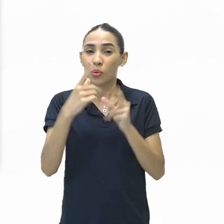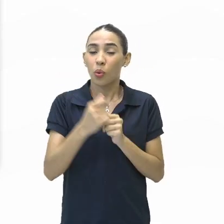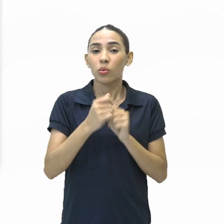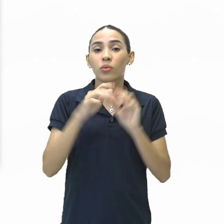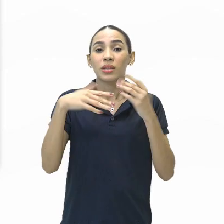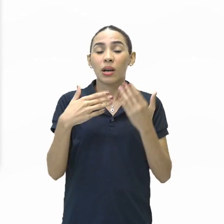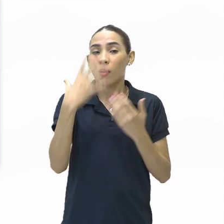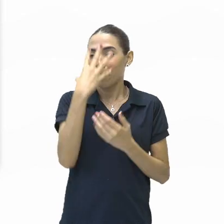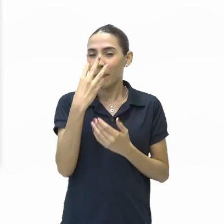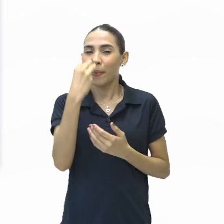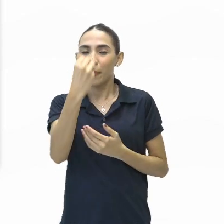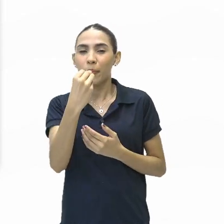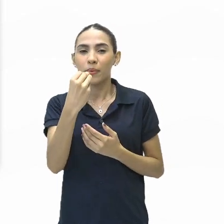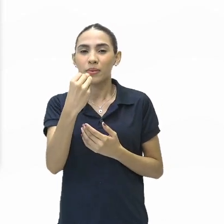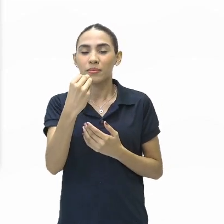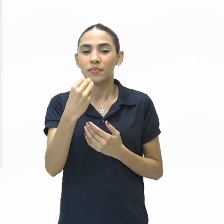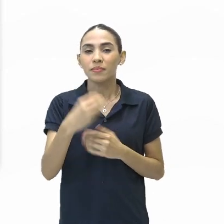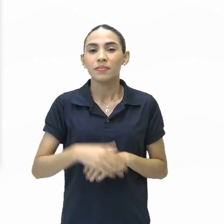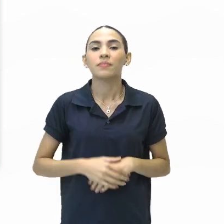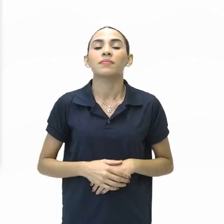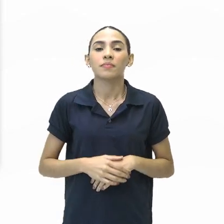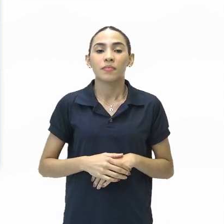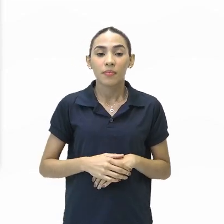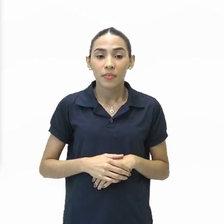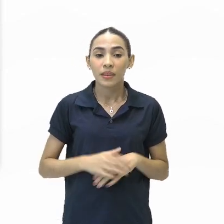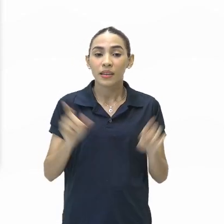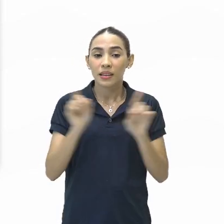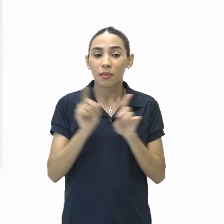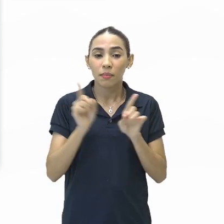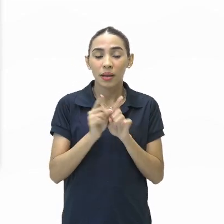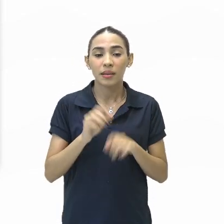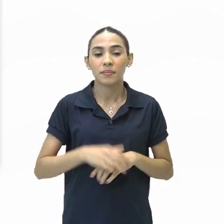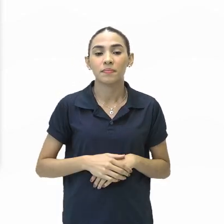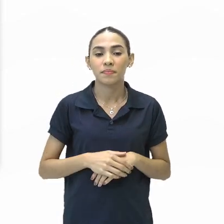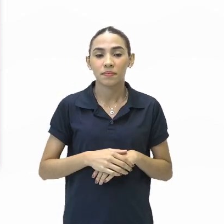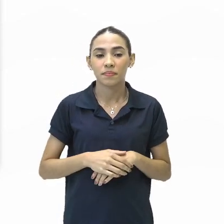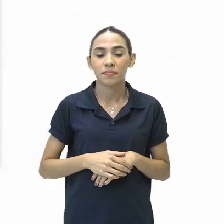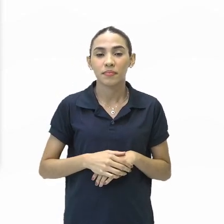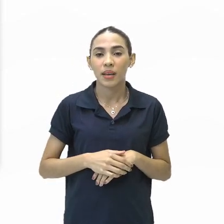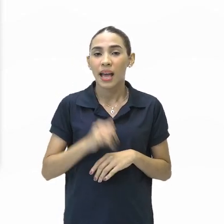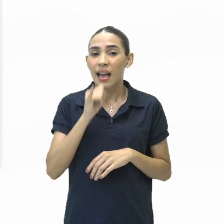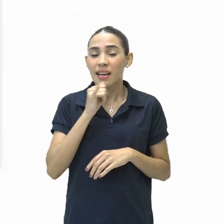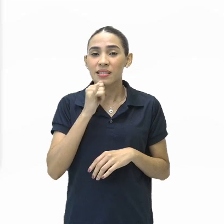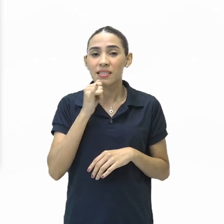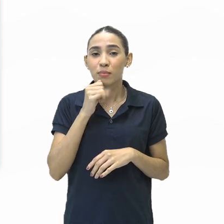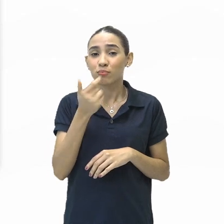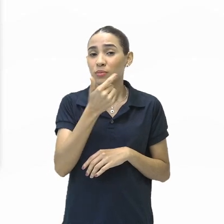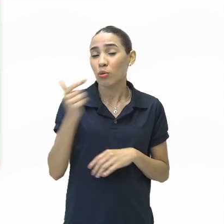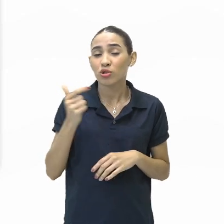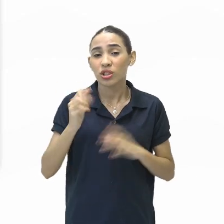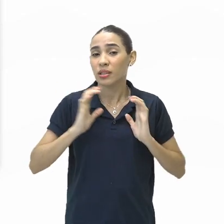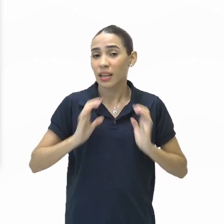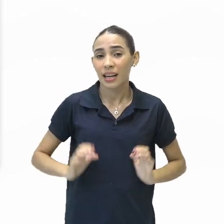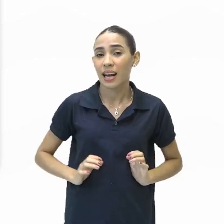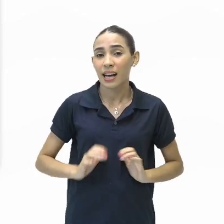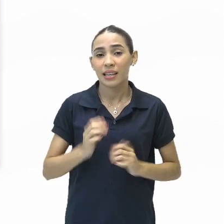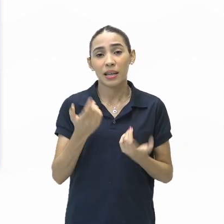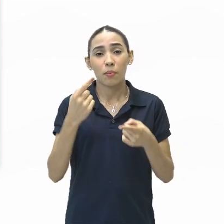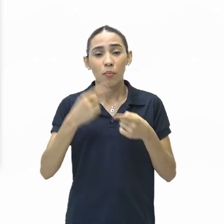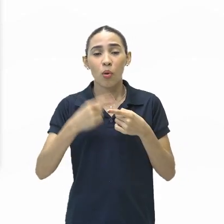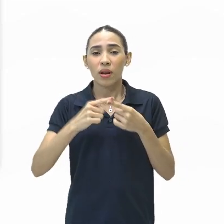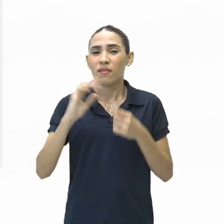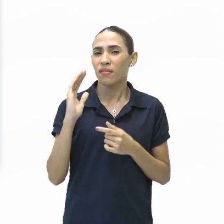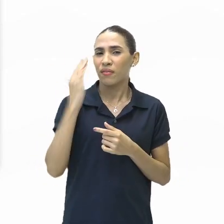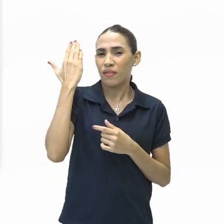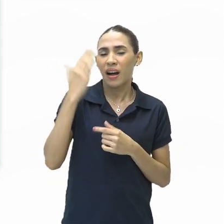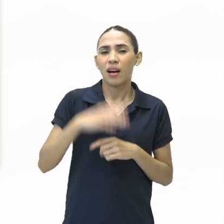como sedutora. Ela foi questionada na sua honra, né? Porque ela traiu, porque